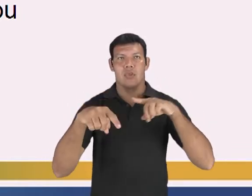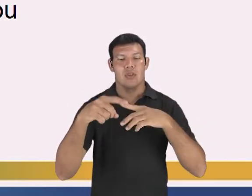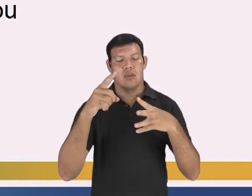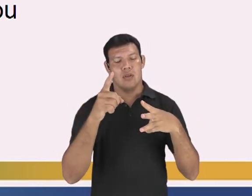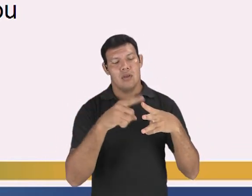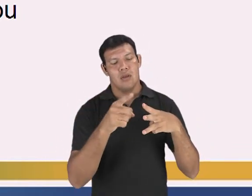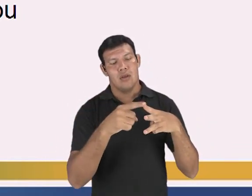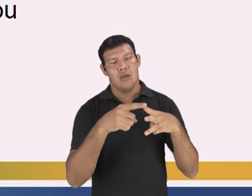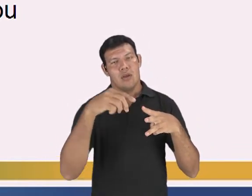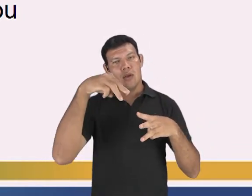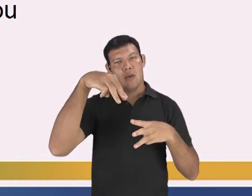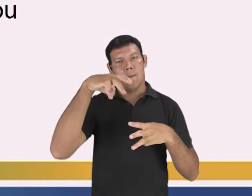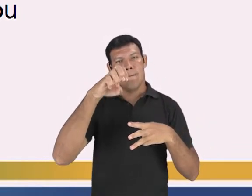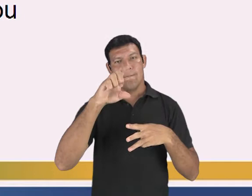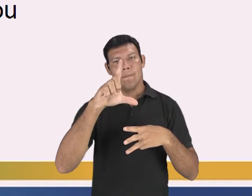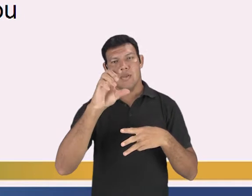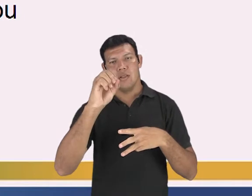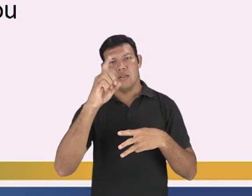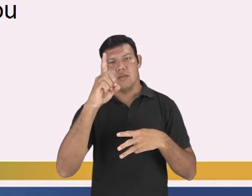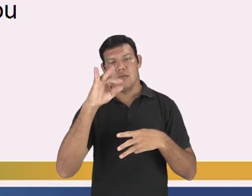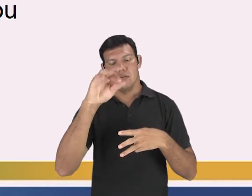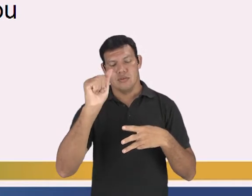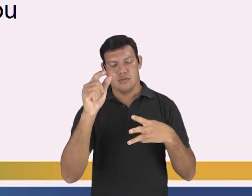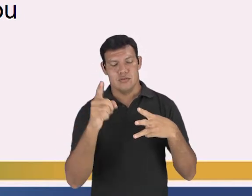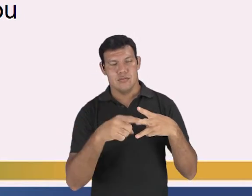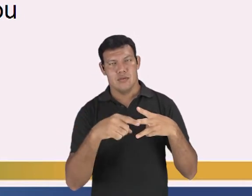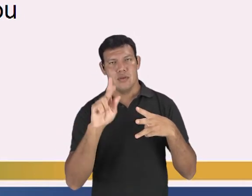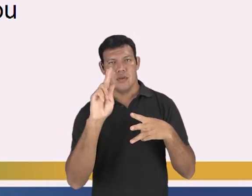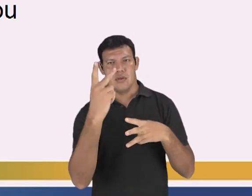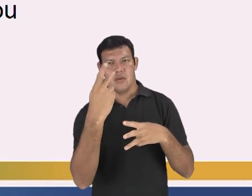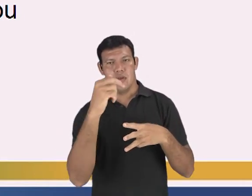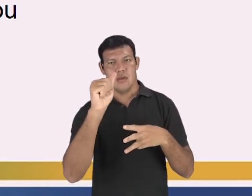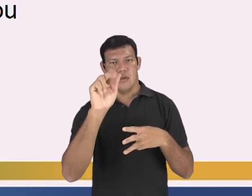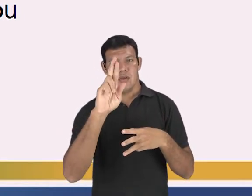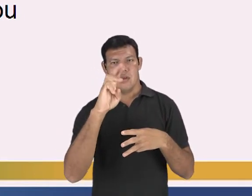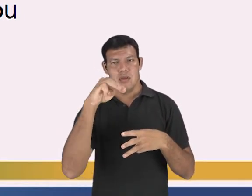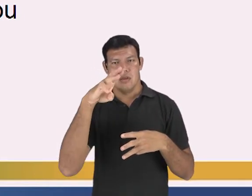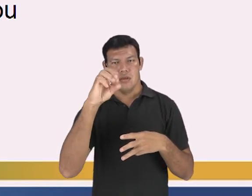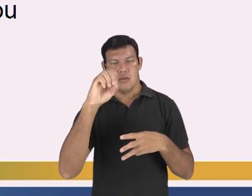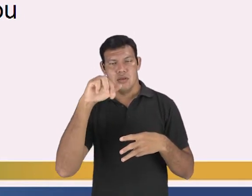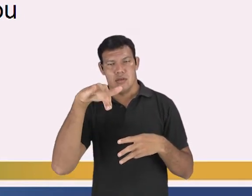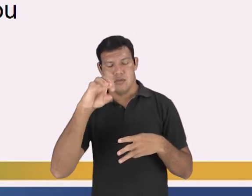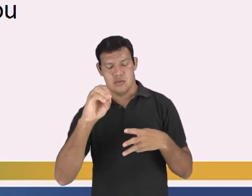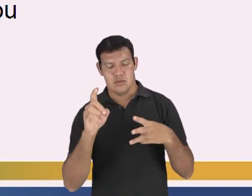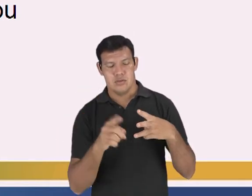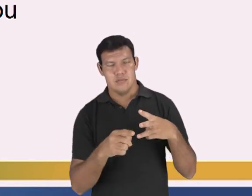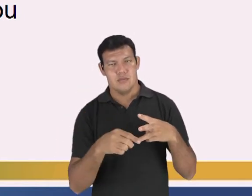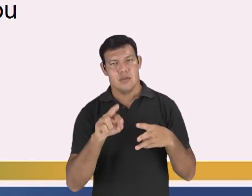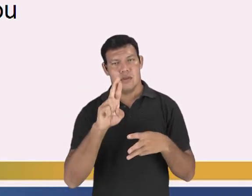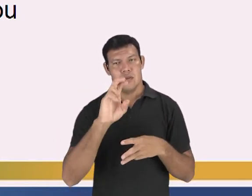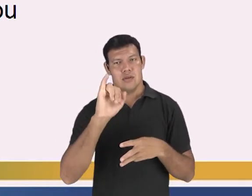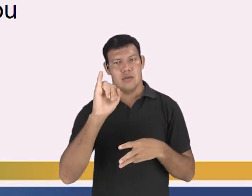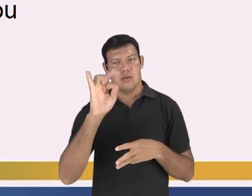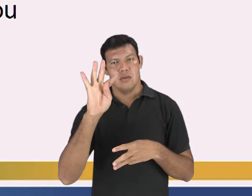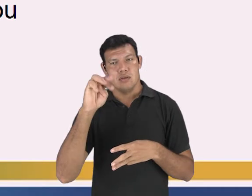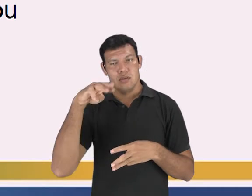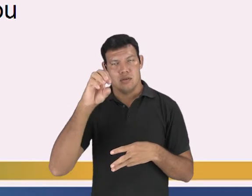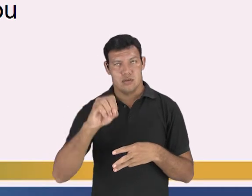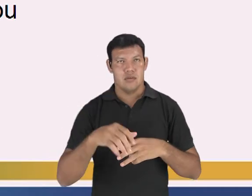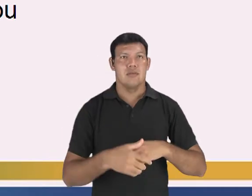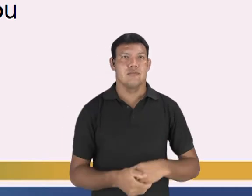ritmo. Vamos recordar que melodia, observe aqui comigo, eu trago